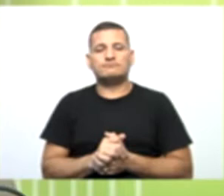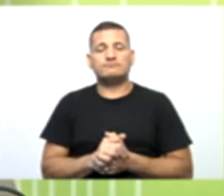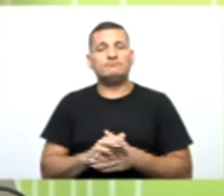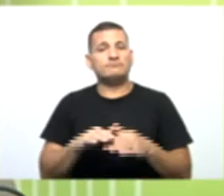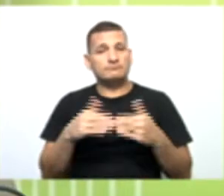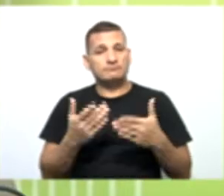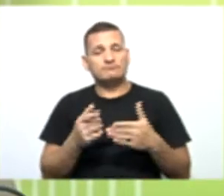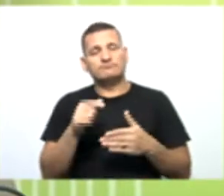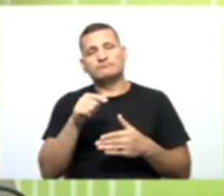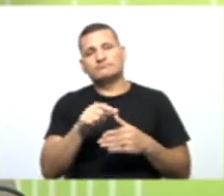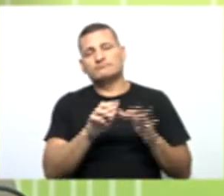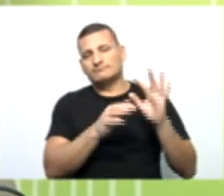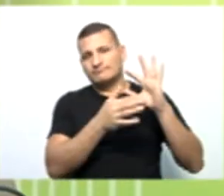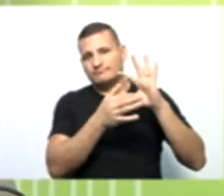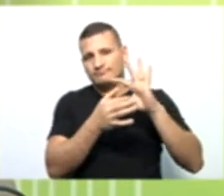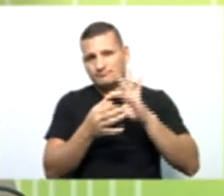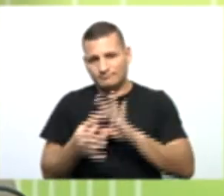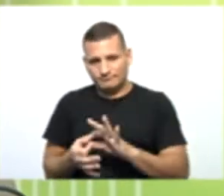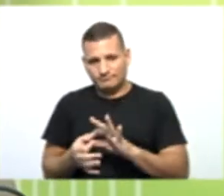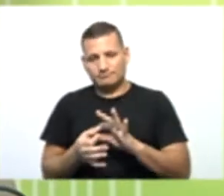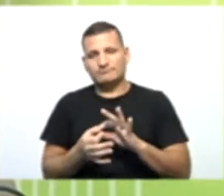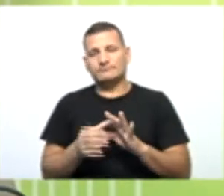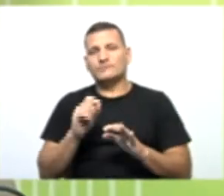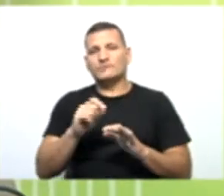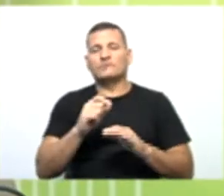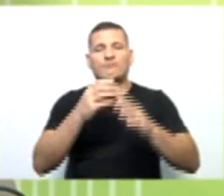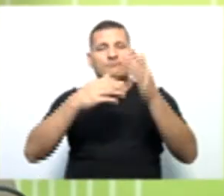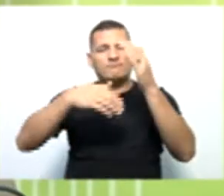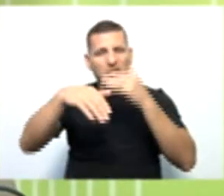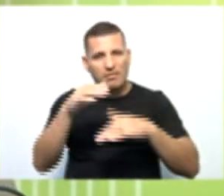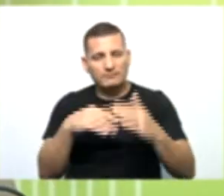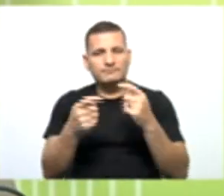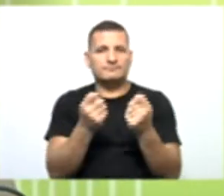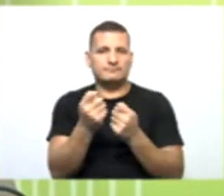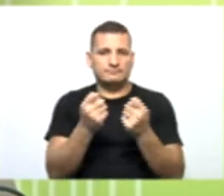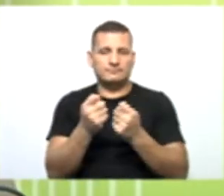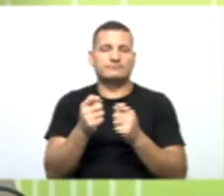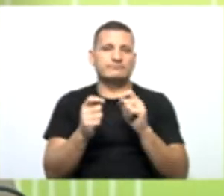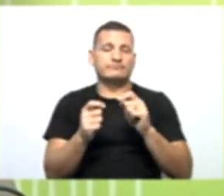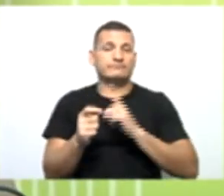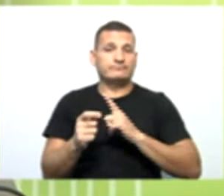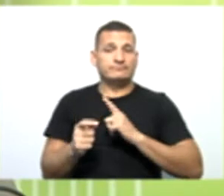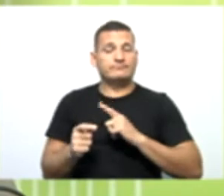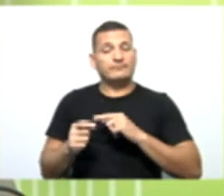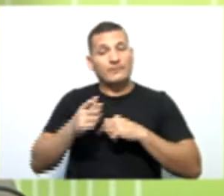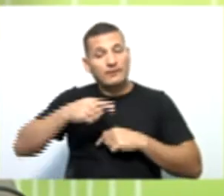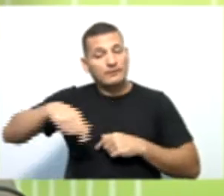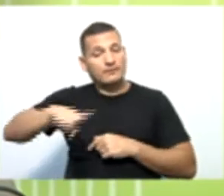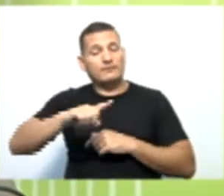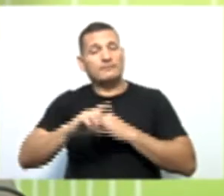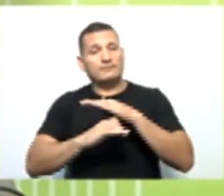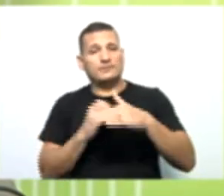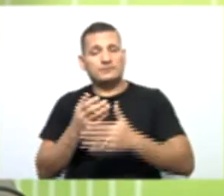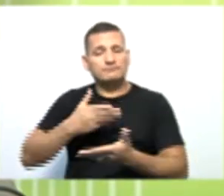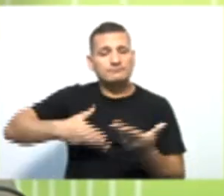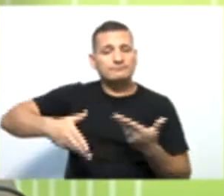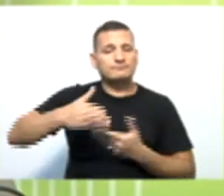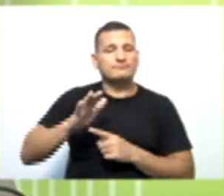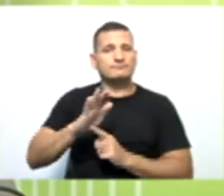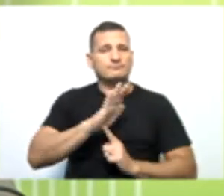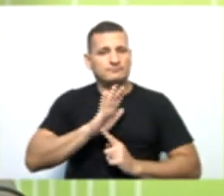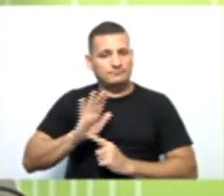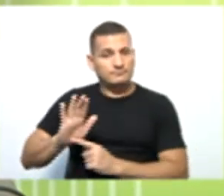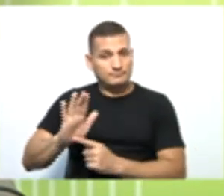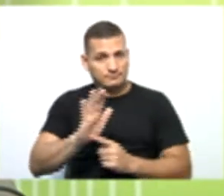nesse contexto de desajuste econômico, eu tinha então empresas que se ajudavam nesse